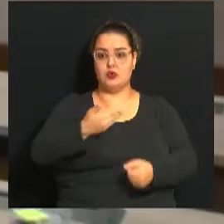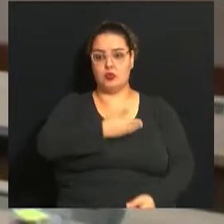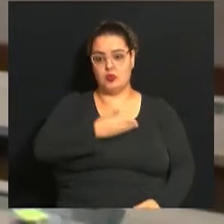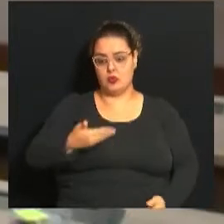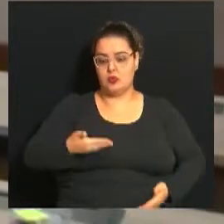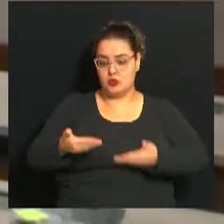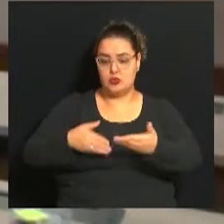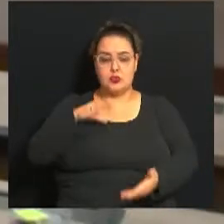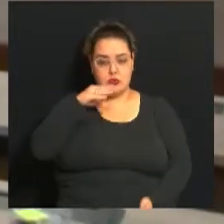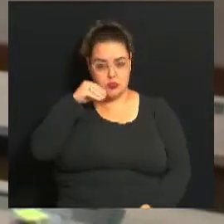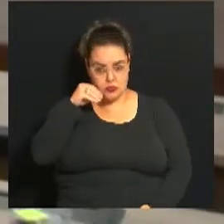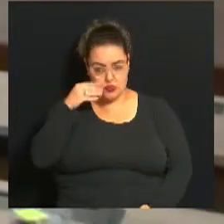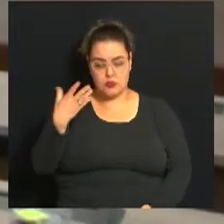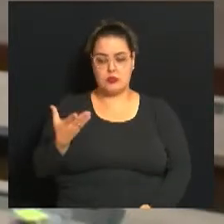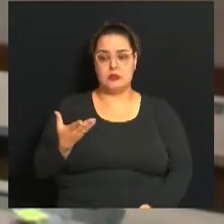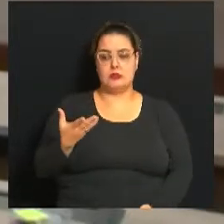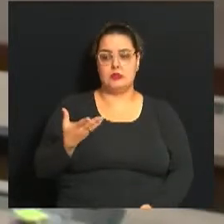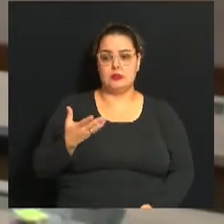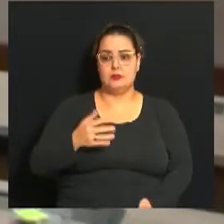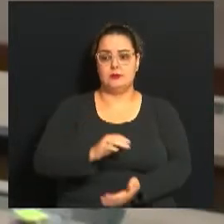nessa sala e